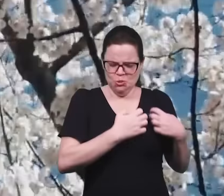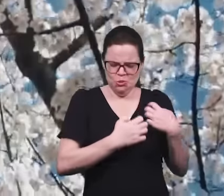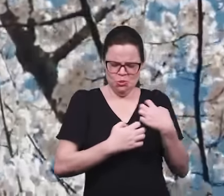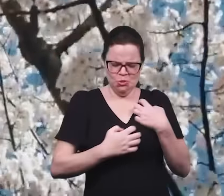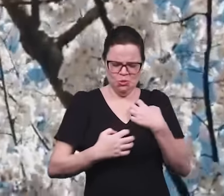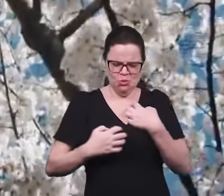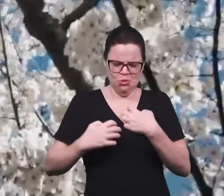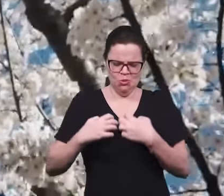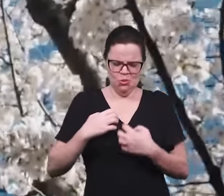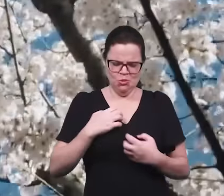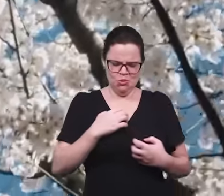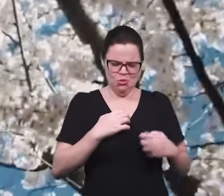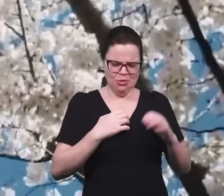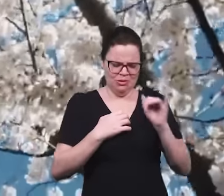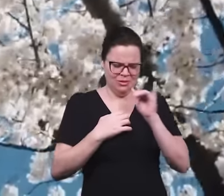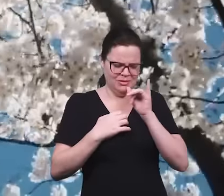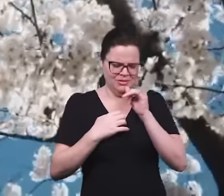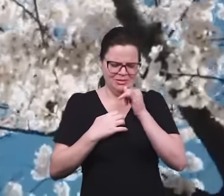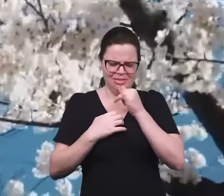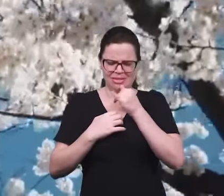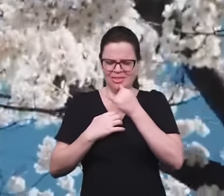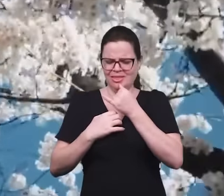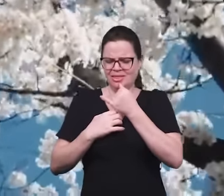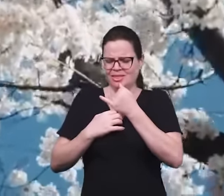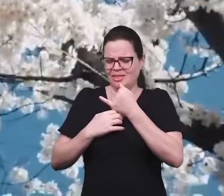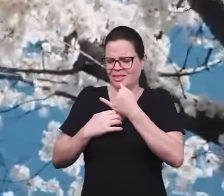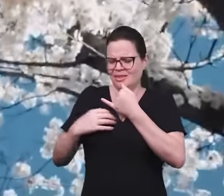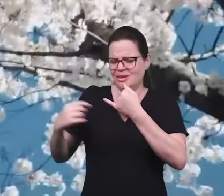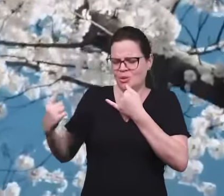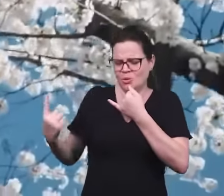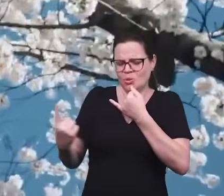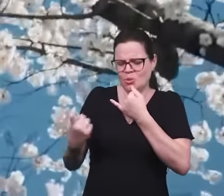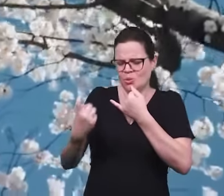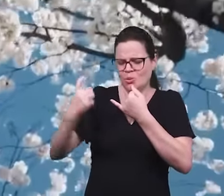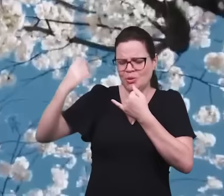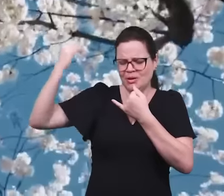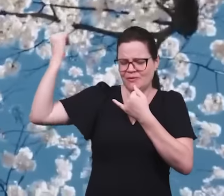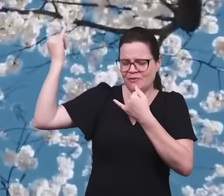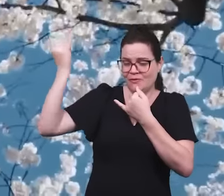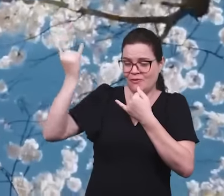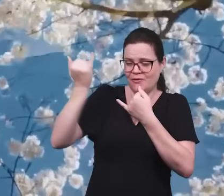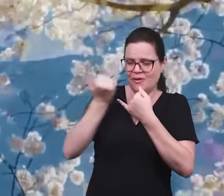na hora da tristeza e dor.